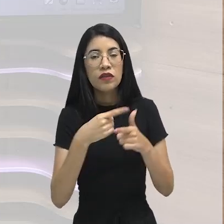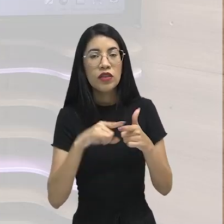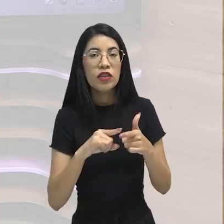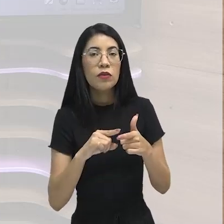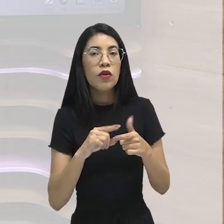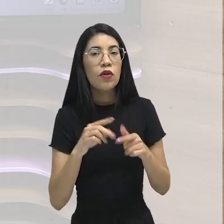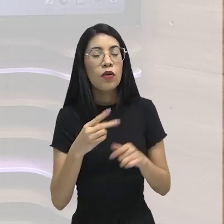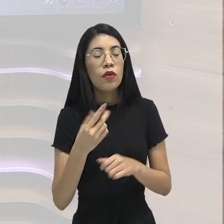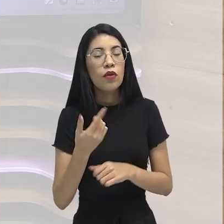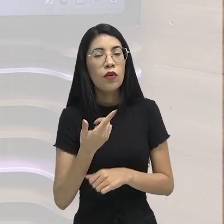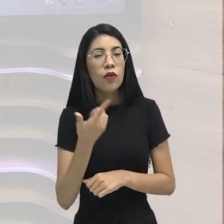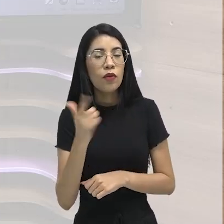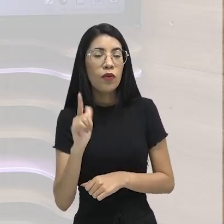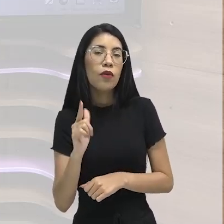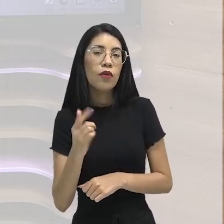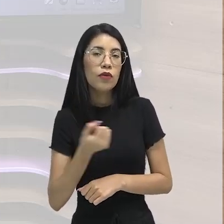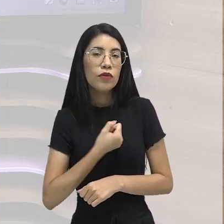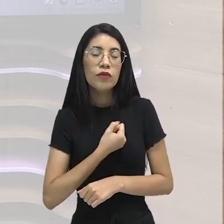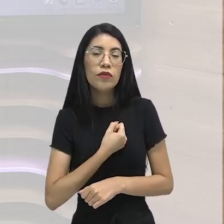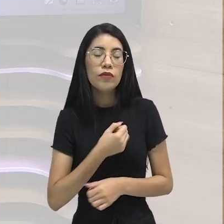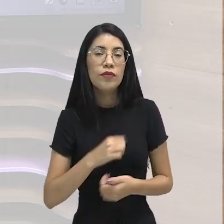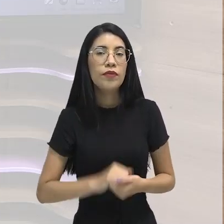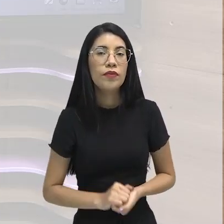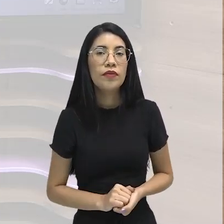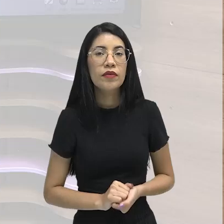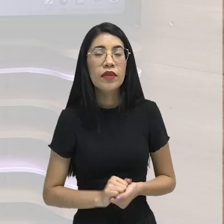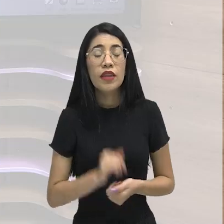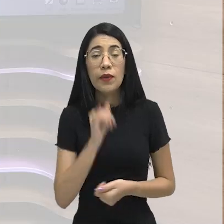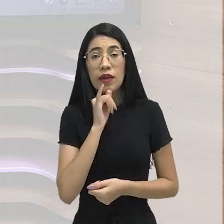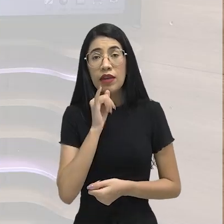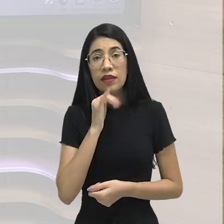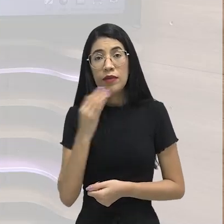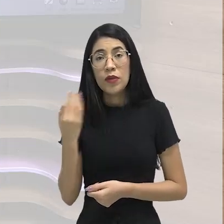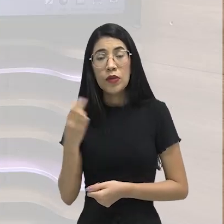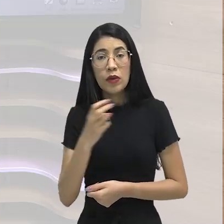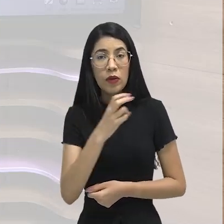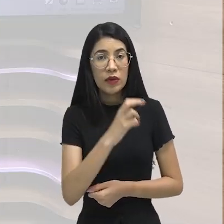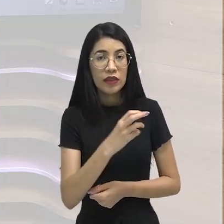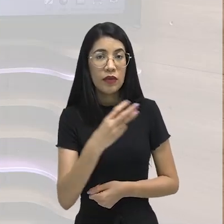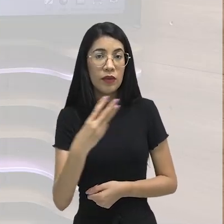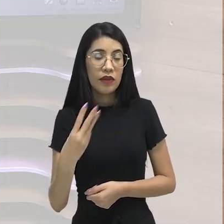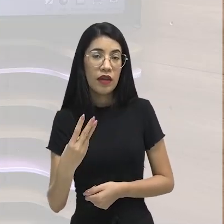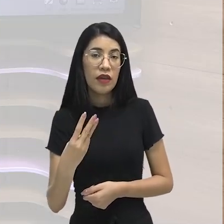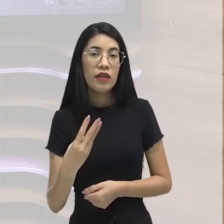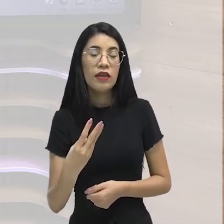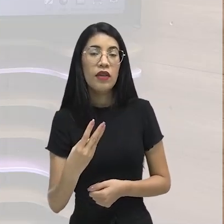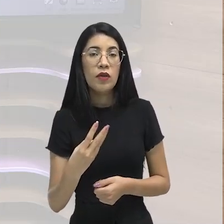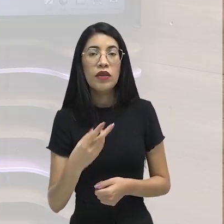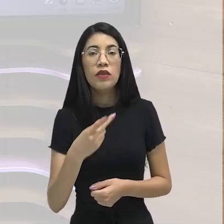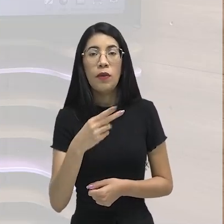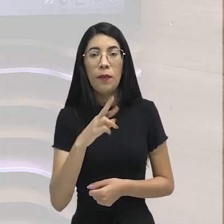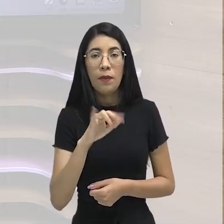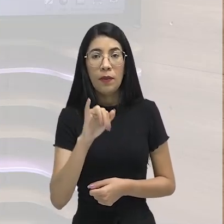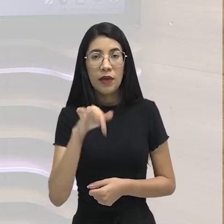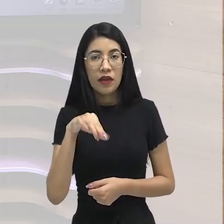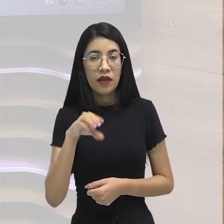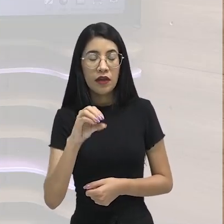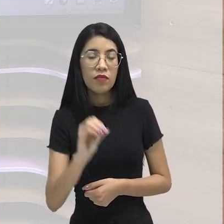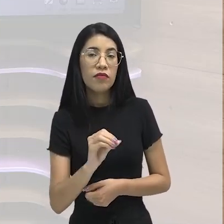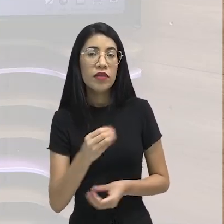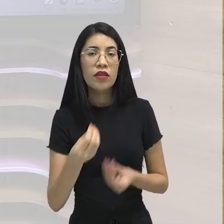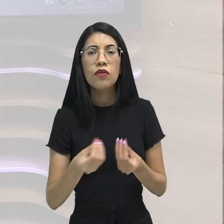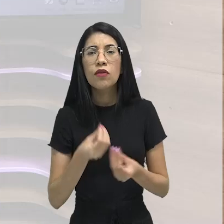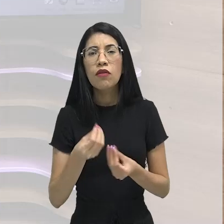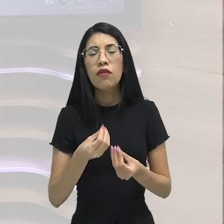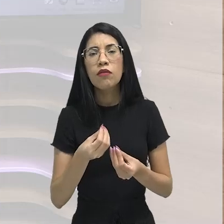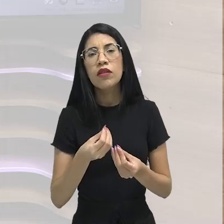um mesmo valor, tá? Então aqui nesse caso, o 5 e o 3 são primos entre si. Em que vai